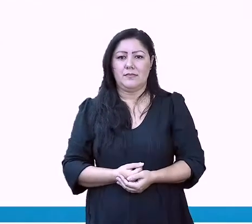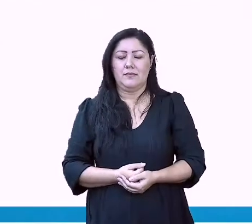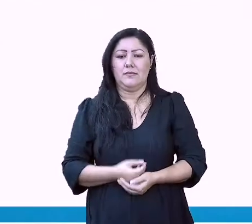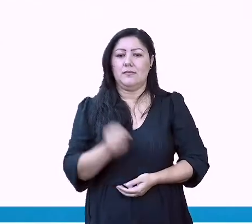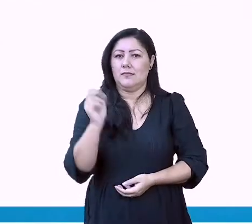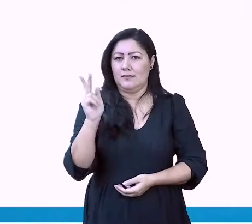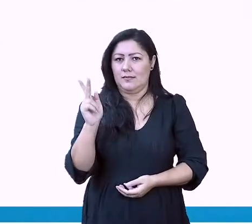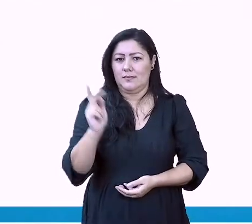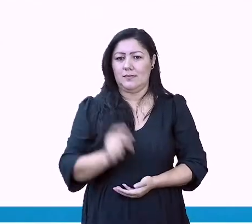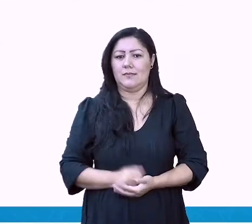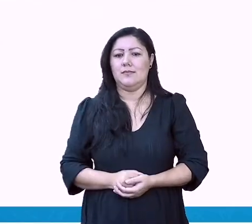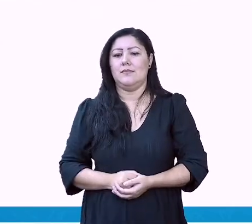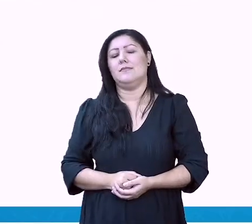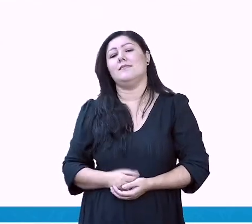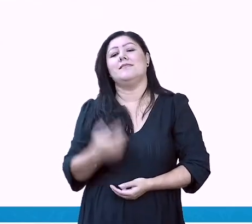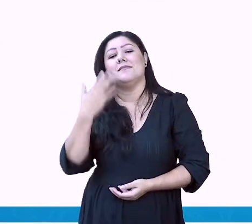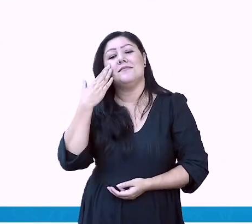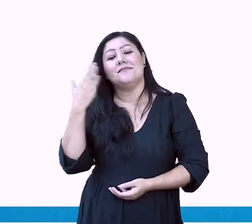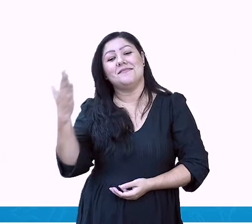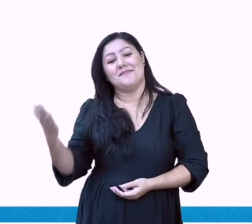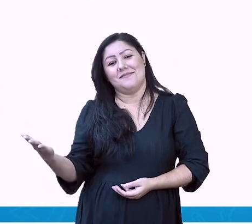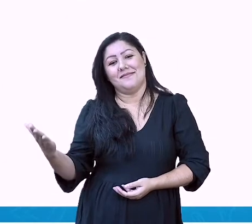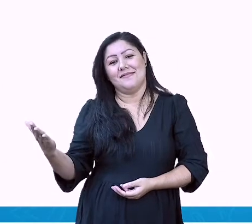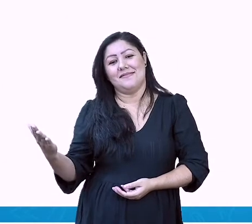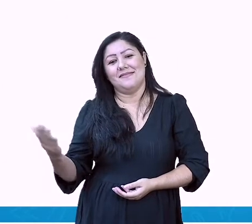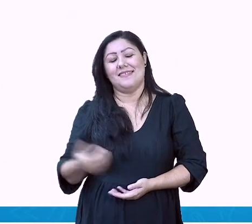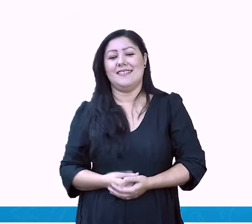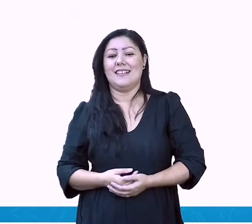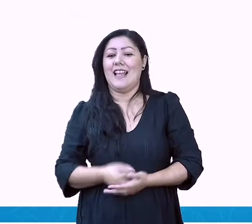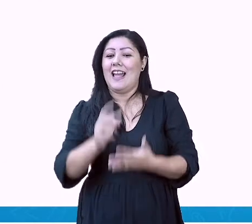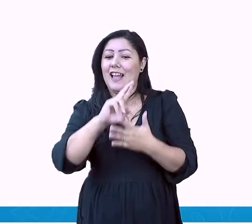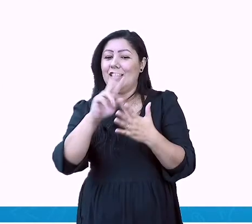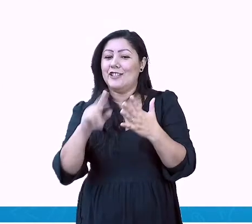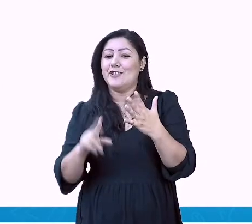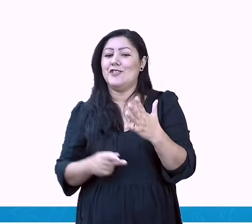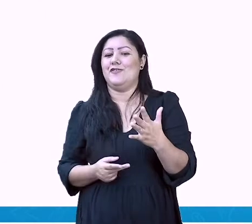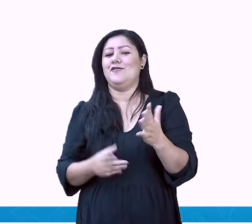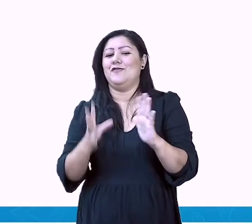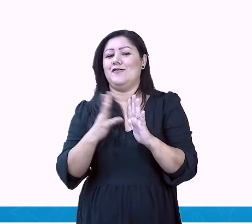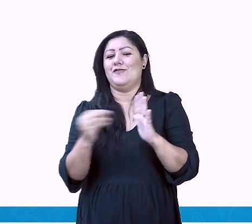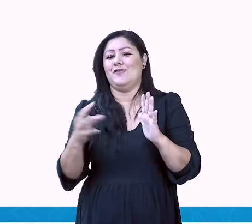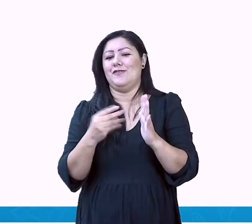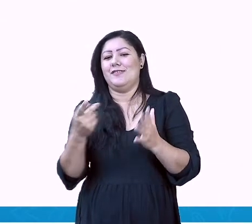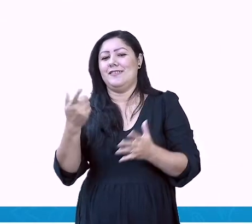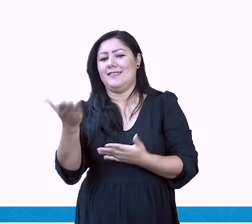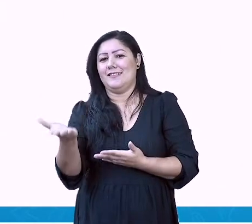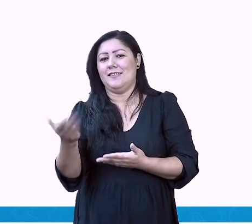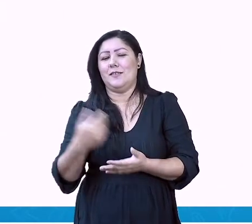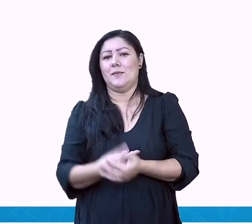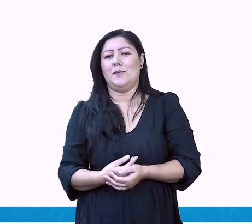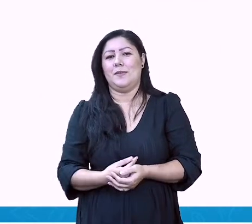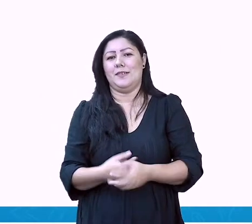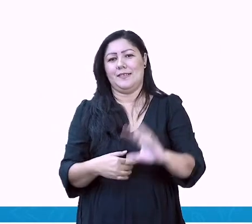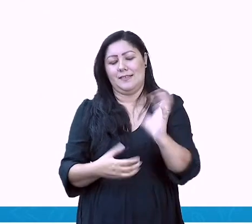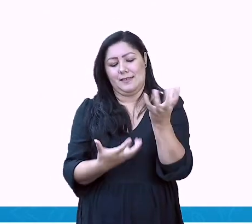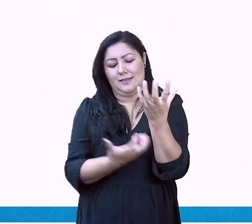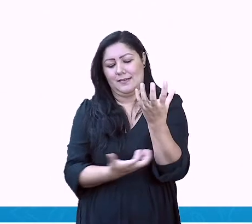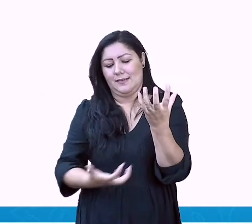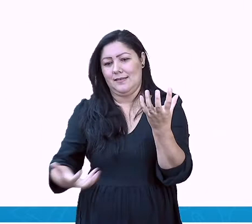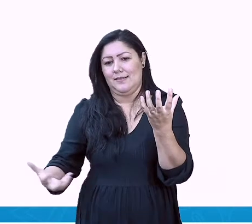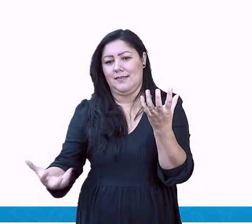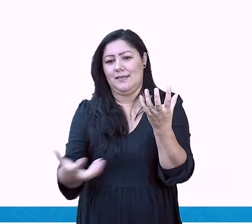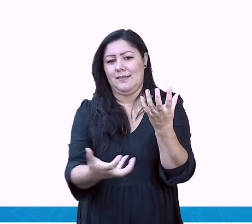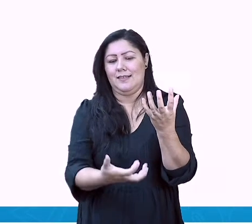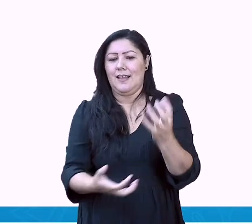Ok? E aí tem alguns modelos, né, da caatinga, da vegetação da caatinga.